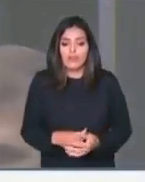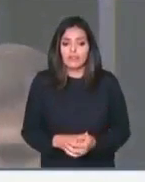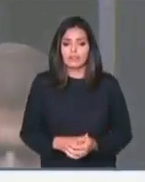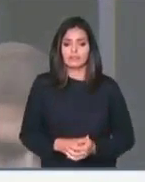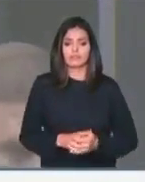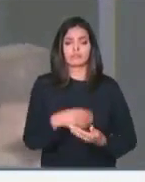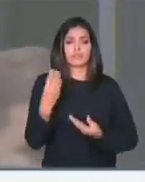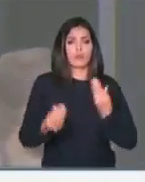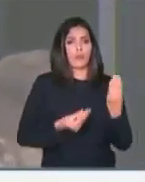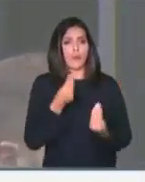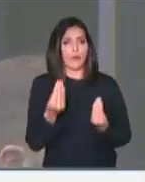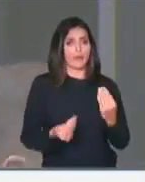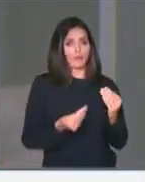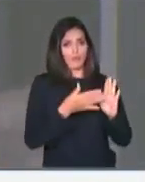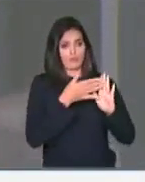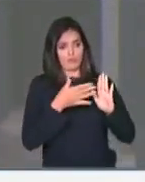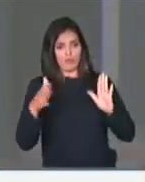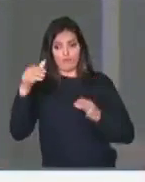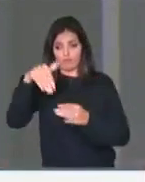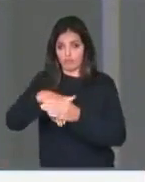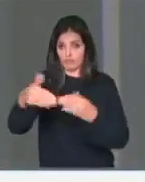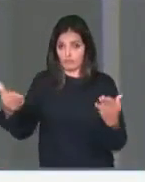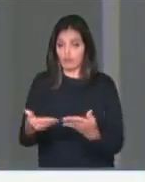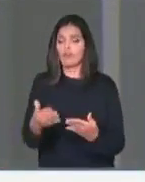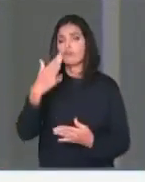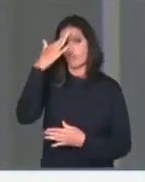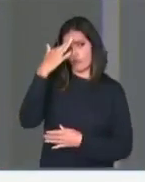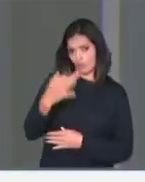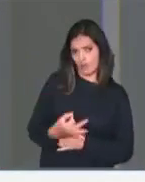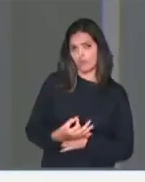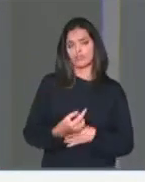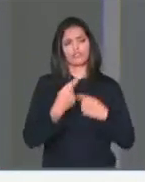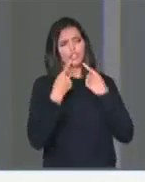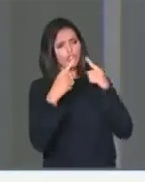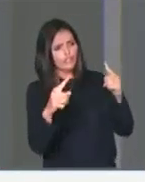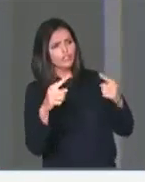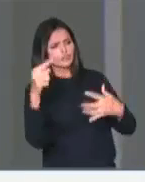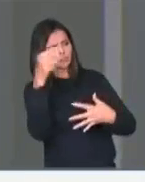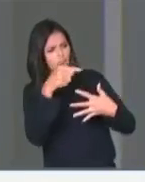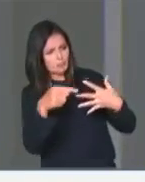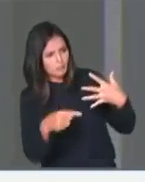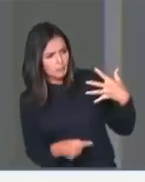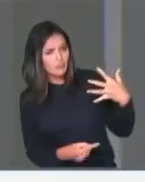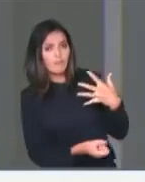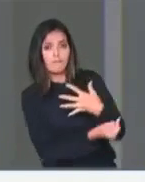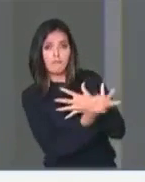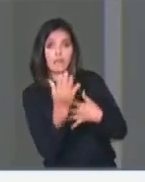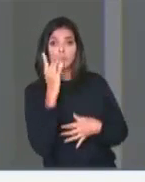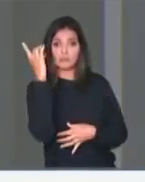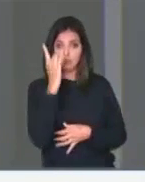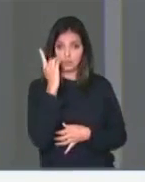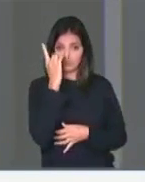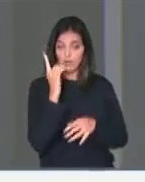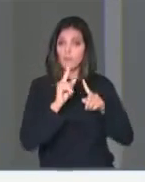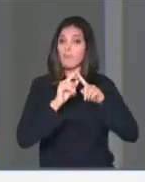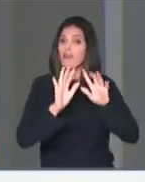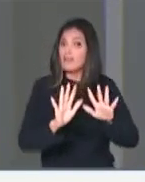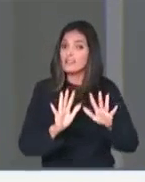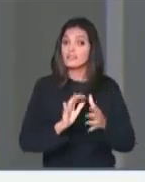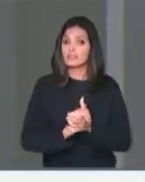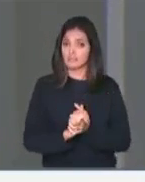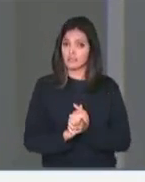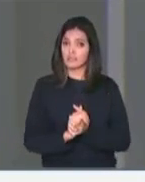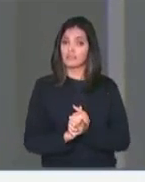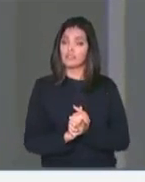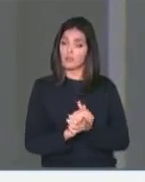até sua votação de hoje entendo muitas críticas que foram colocadas por diversos parlamentares em muitas dessas críticas